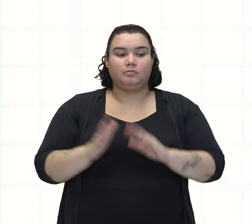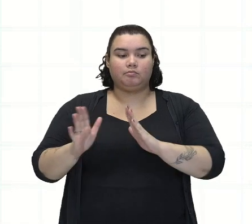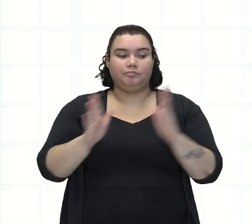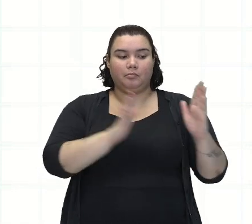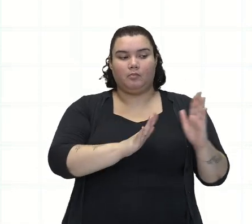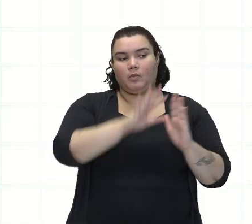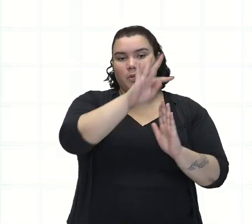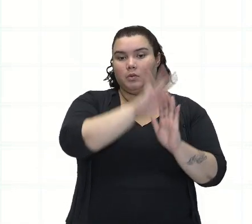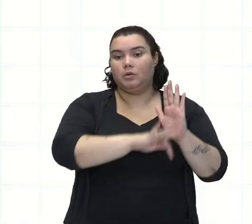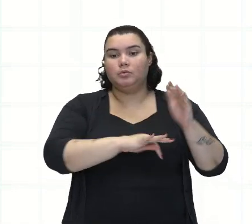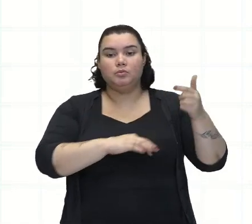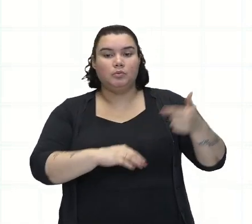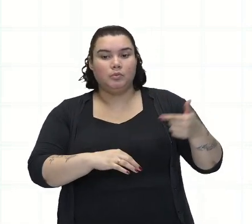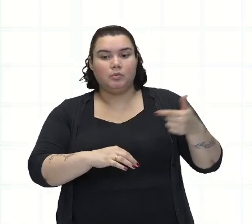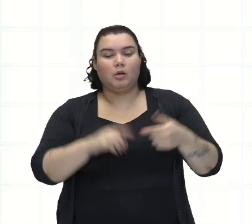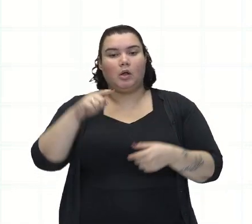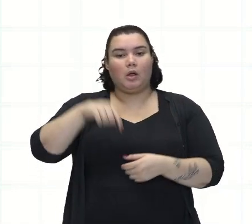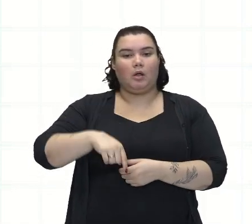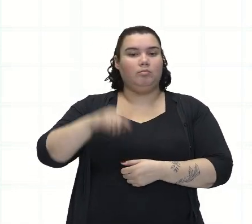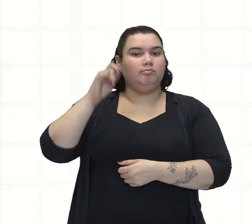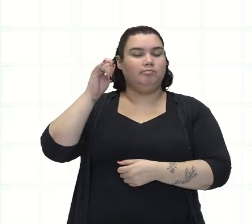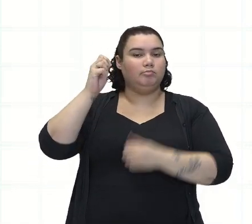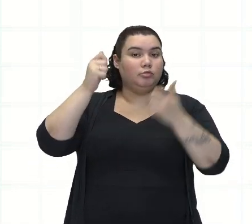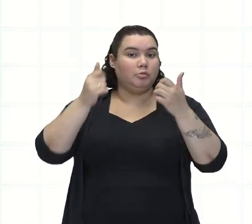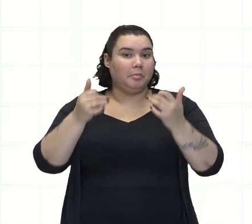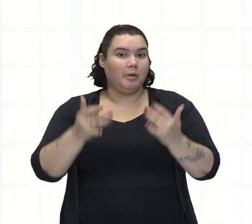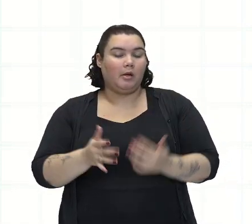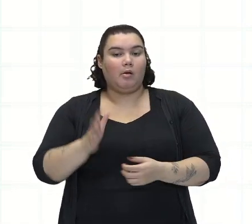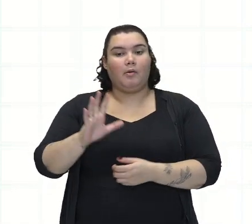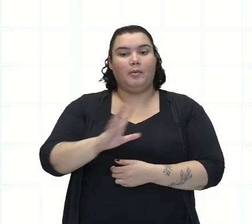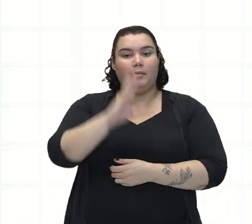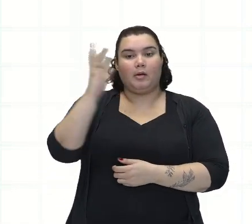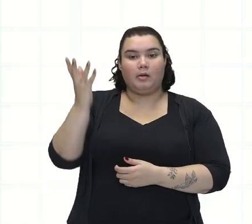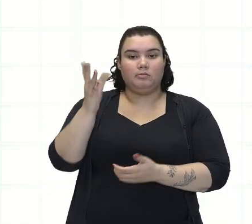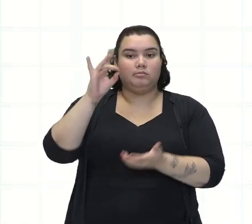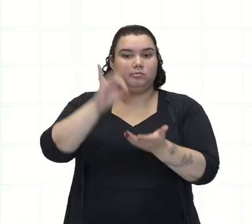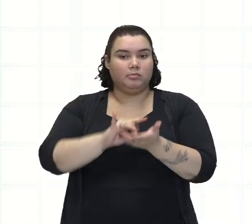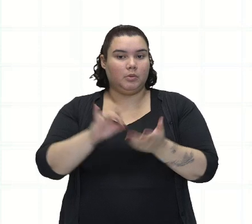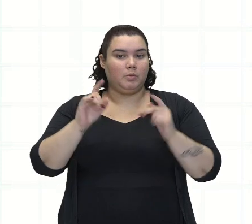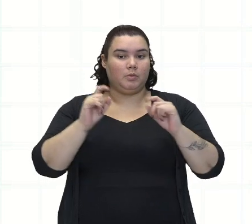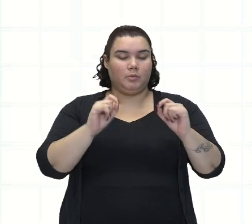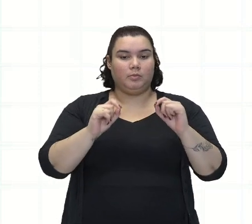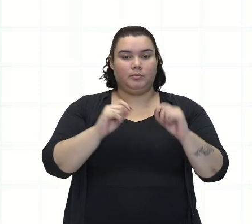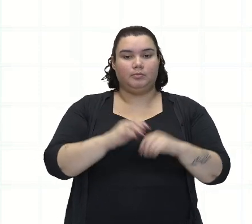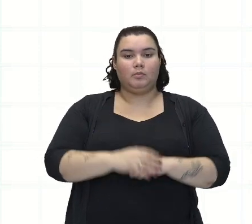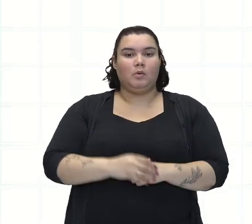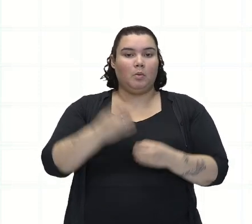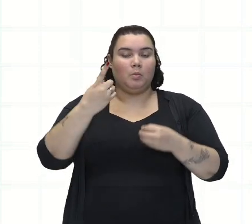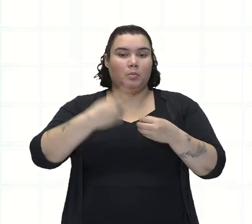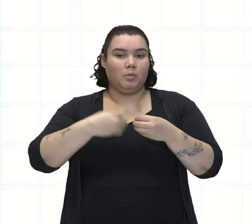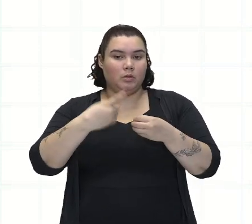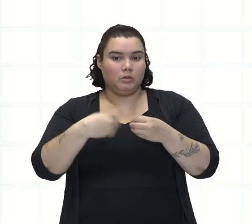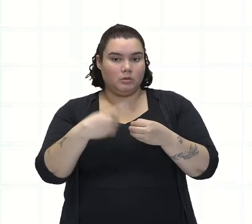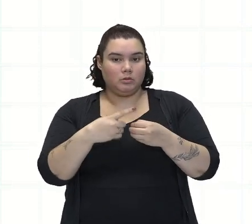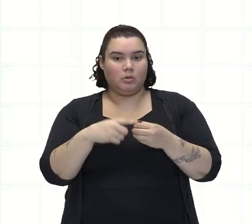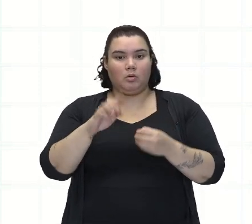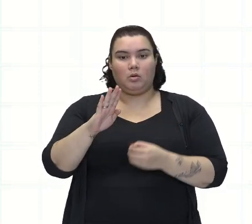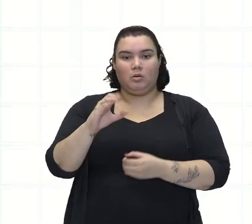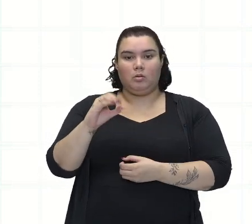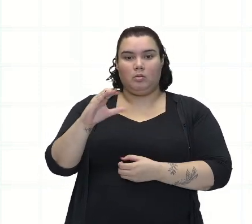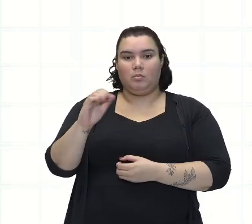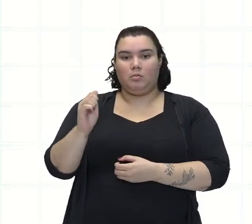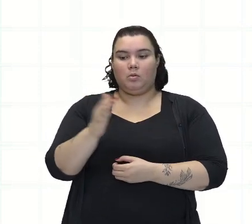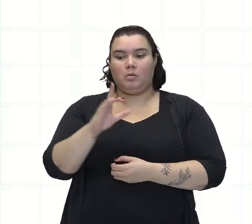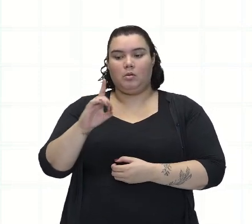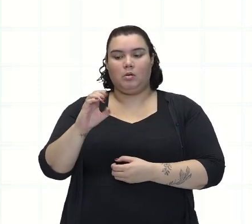2 é contar um fato que ocorreu lá no texto 2, no município da Boca do